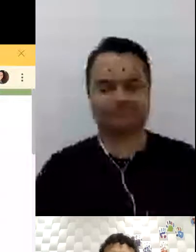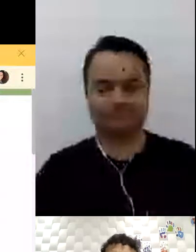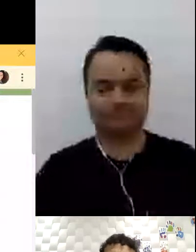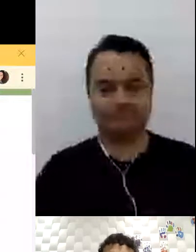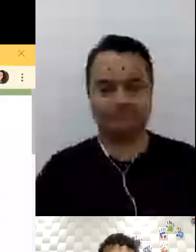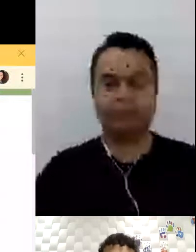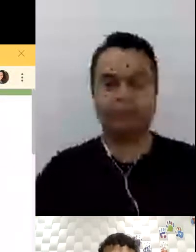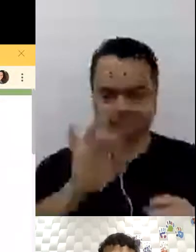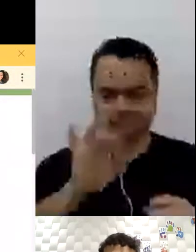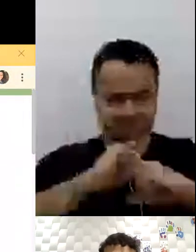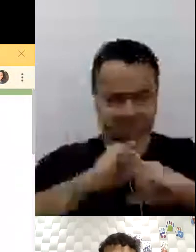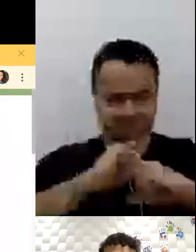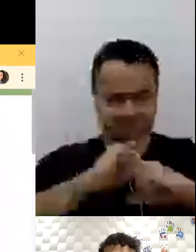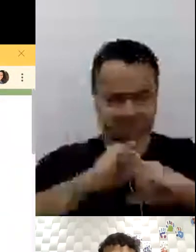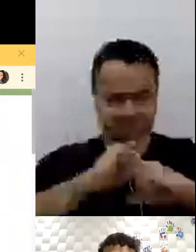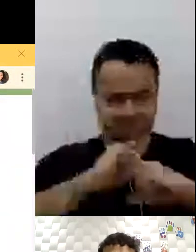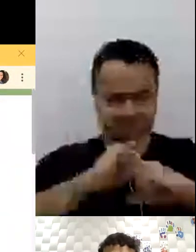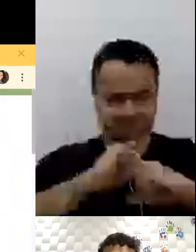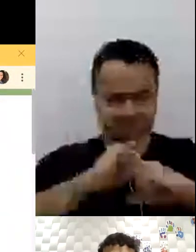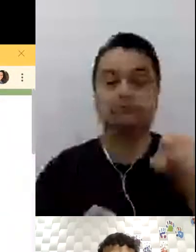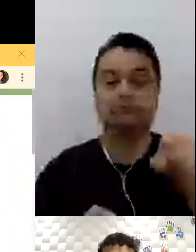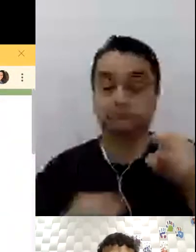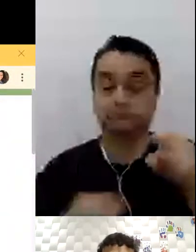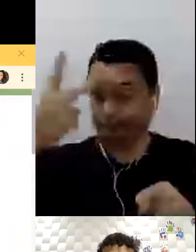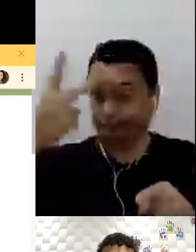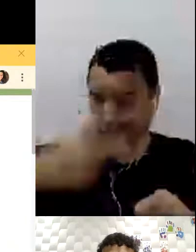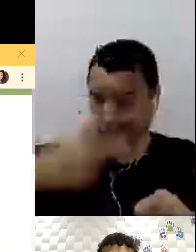só reforçando, né? Essa daqui foi a